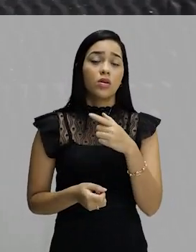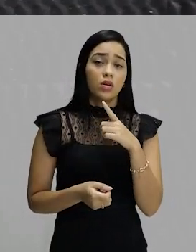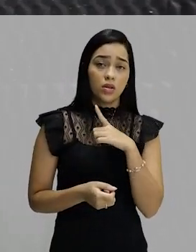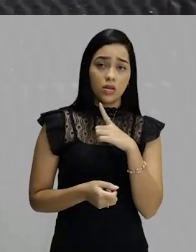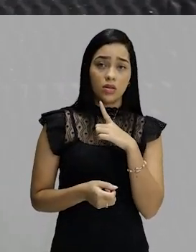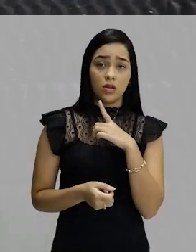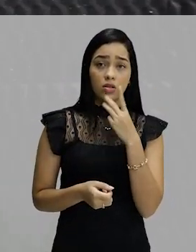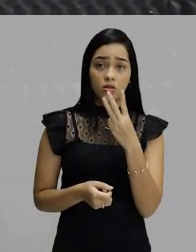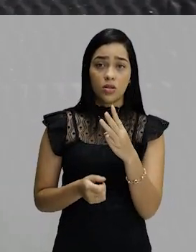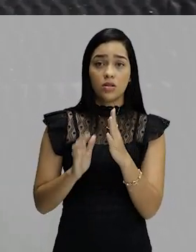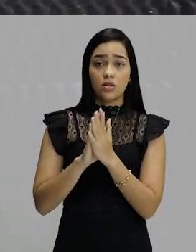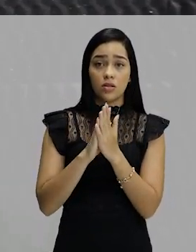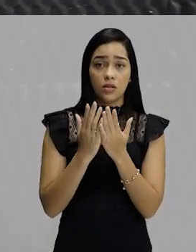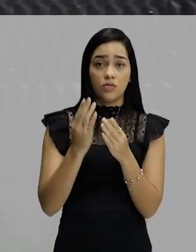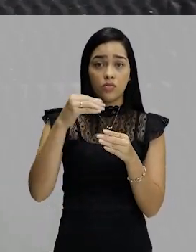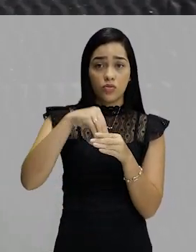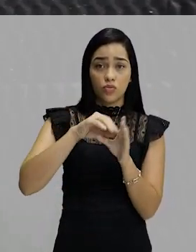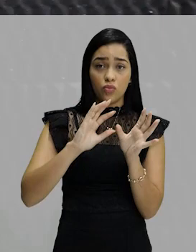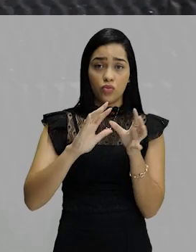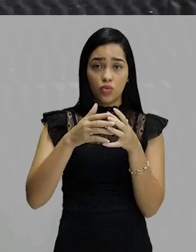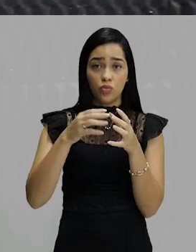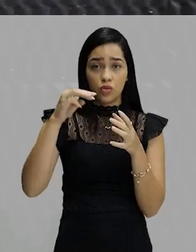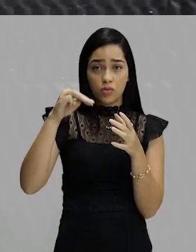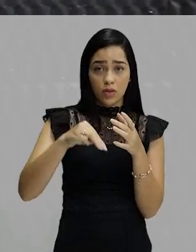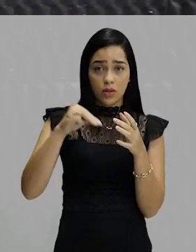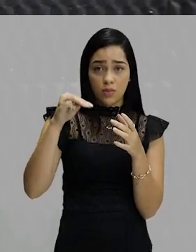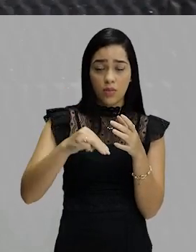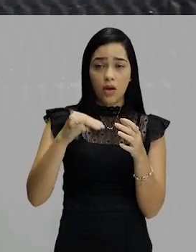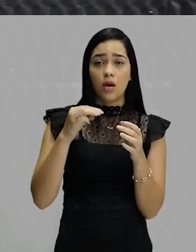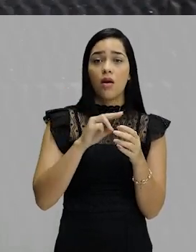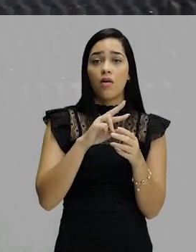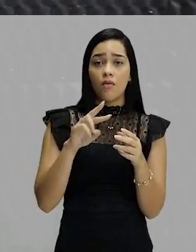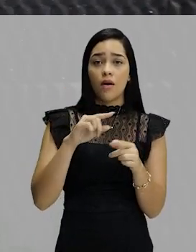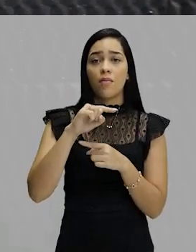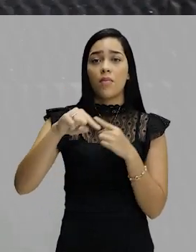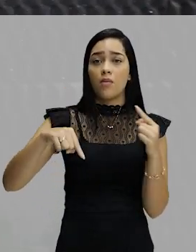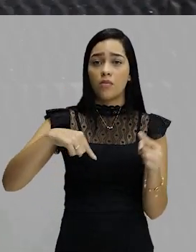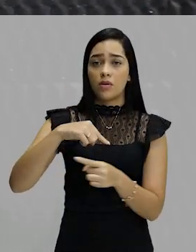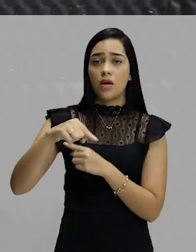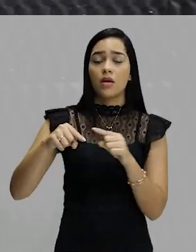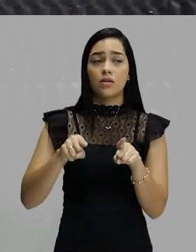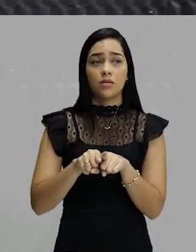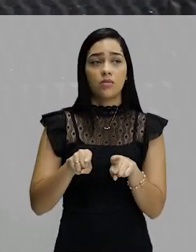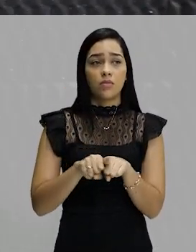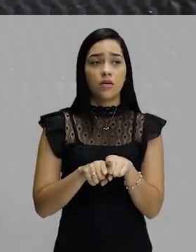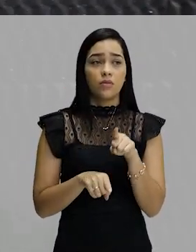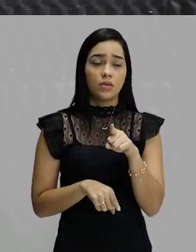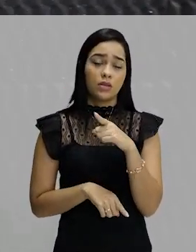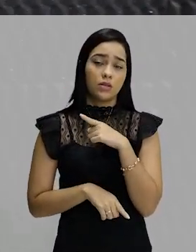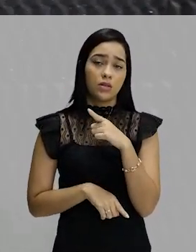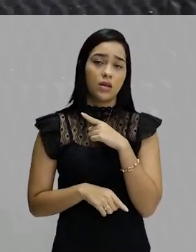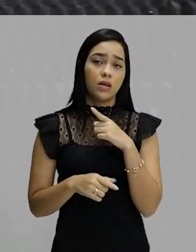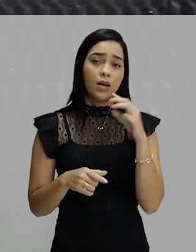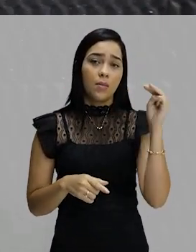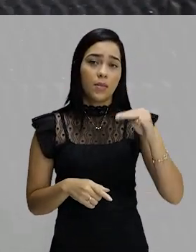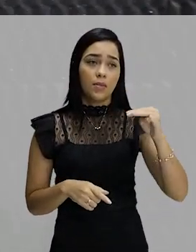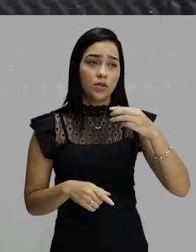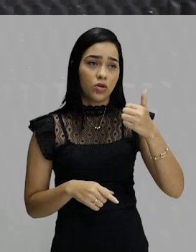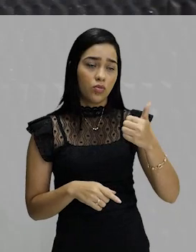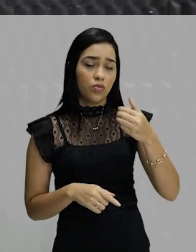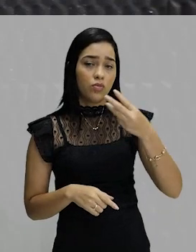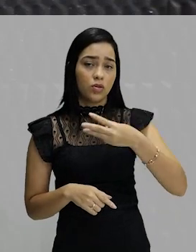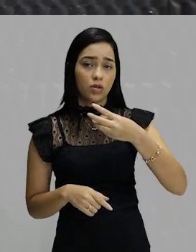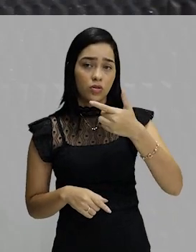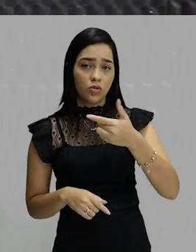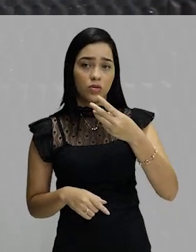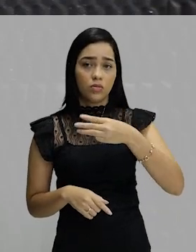esses 3 livros, dentro daquele grupinho de matemática, eles vão permutar também. Então, você tem matemática 1, matemática